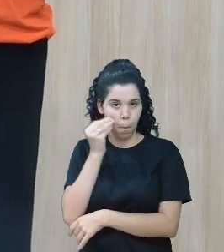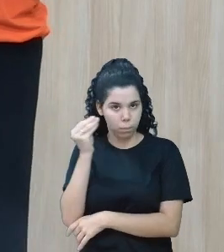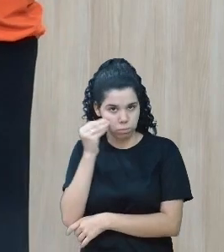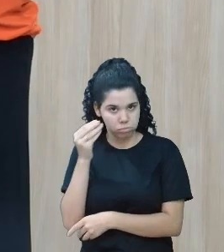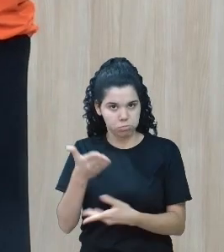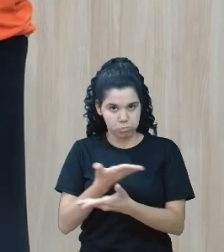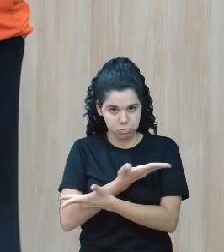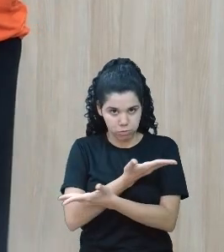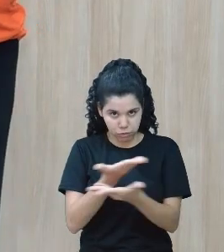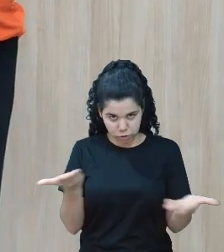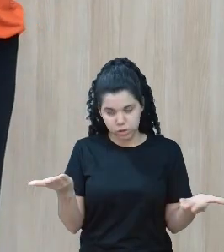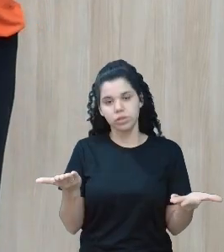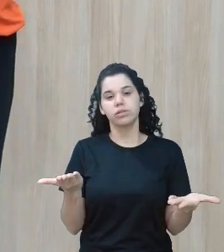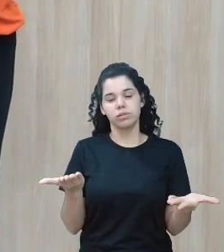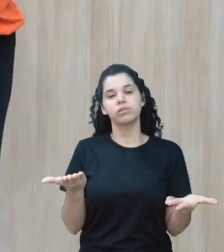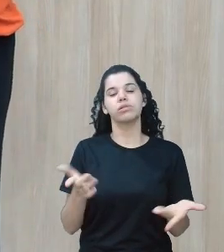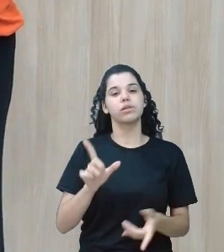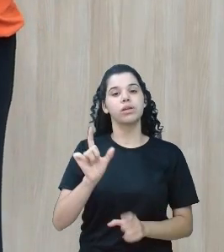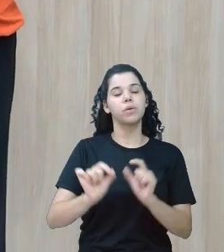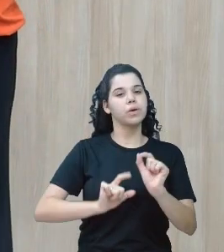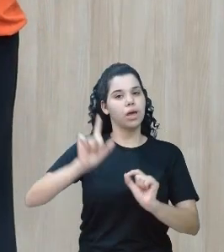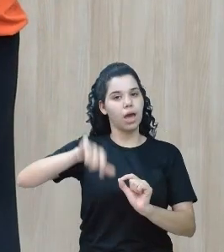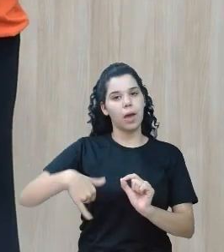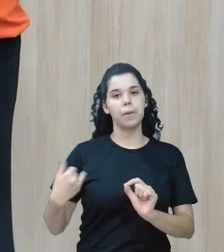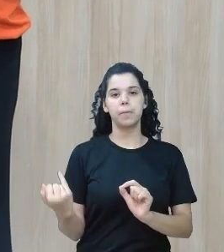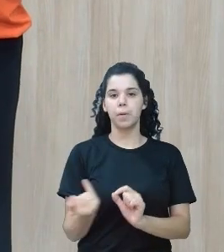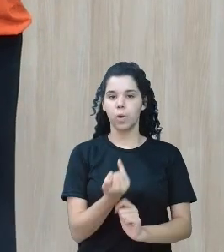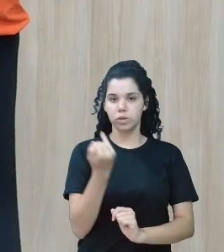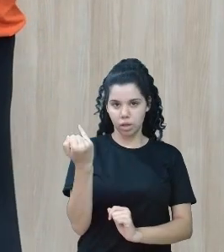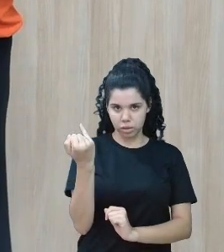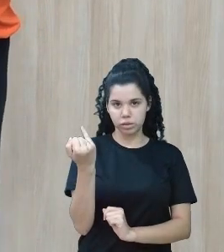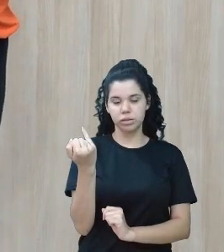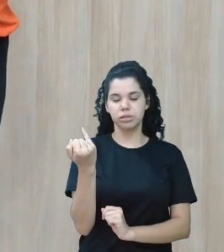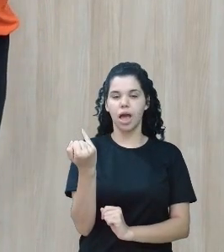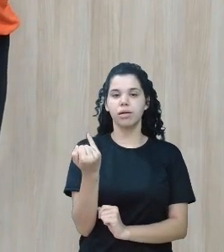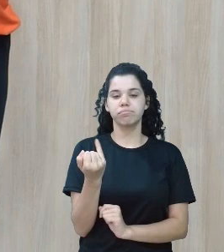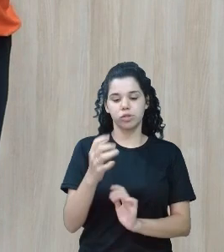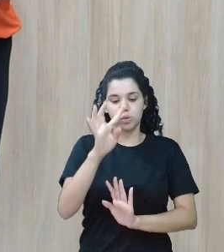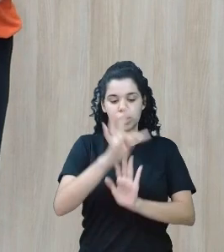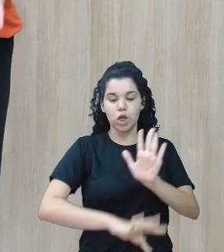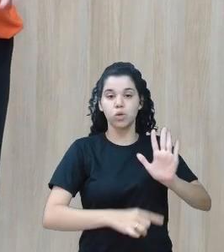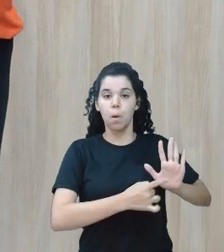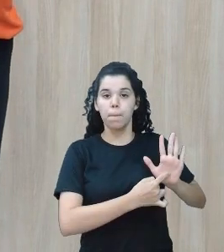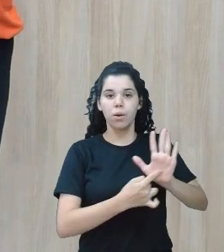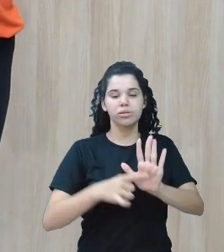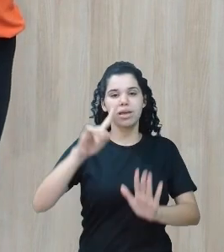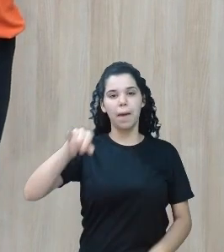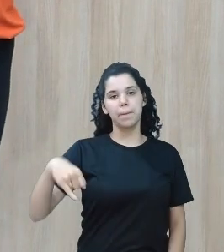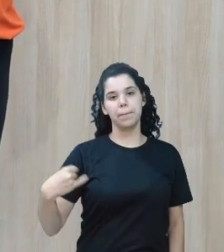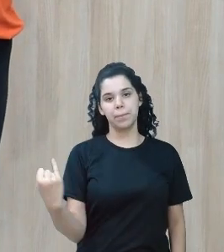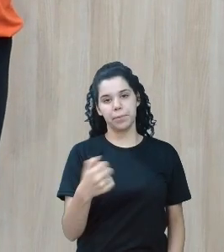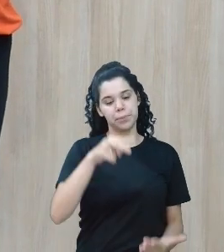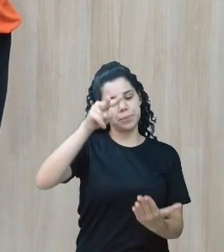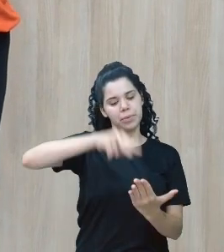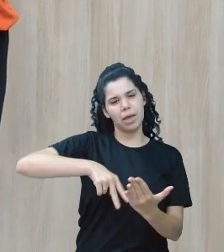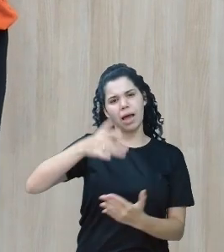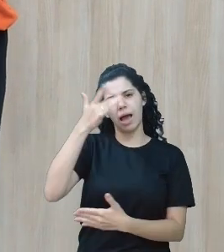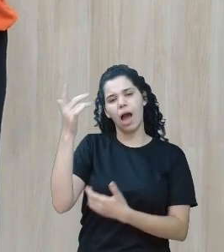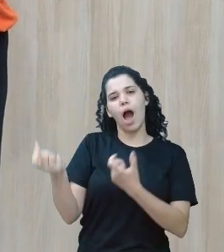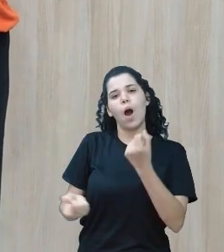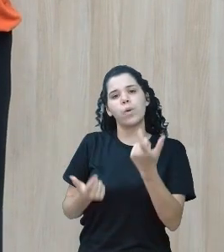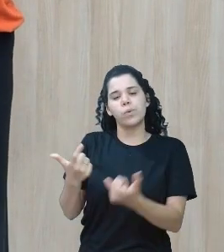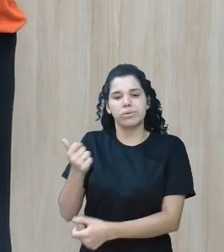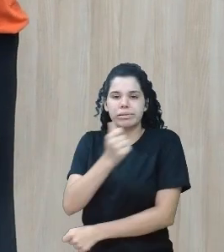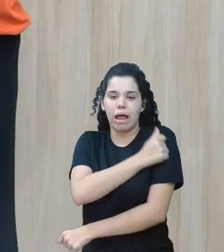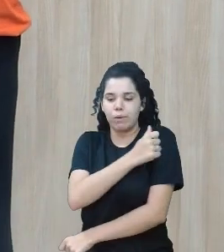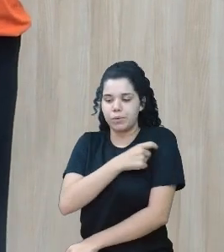uma observação, gente, sobre a importância que esse texto fala de leitura. Muitas vezes os meninos chegam para mim e dizem assim: